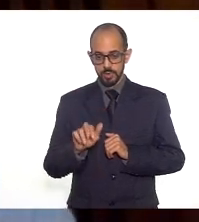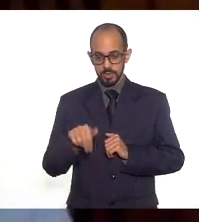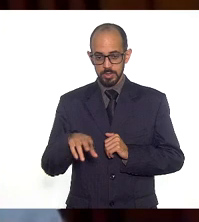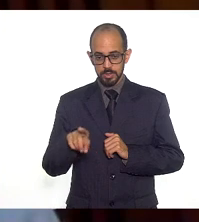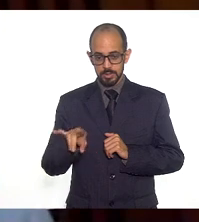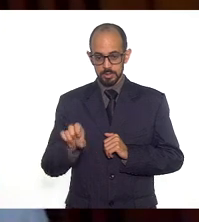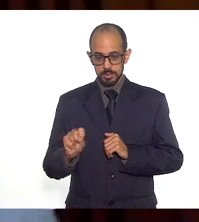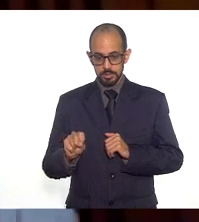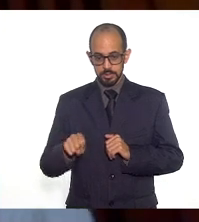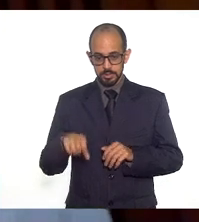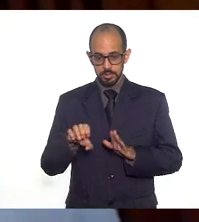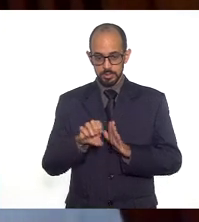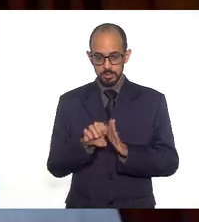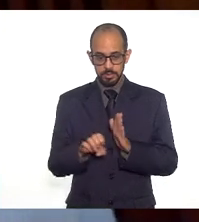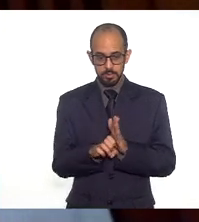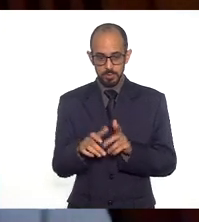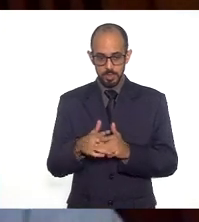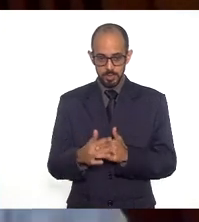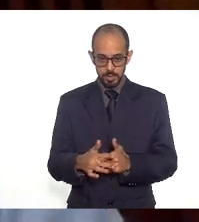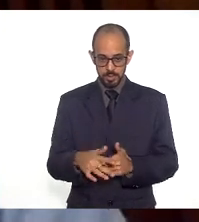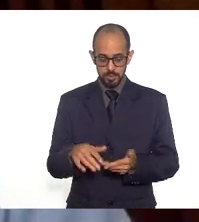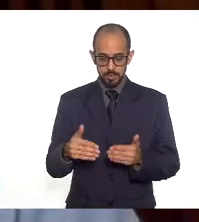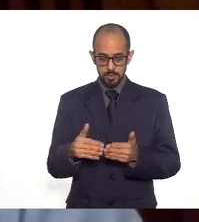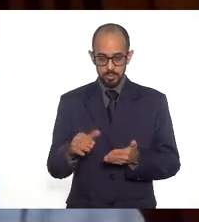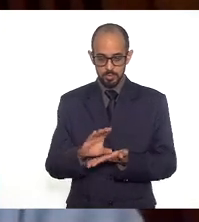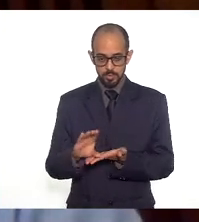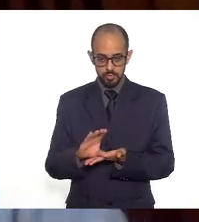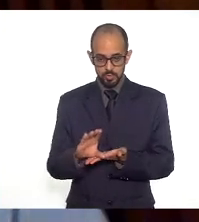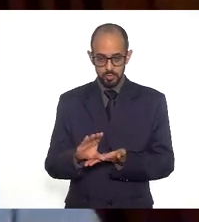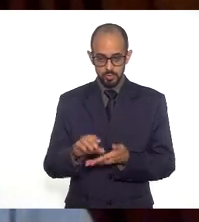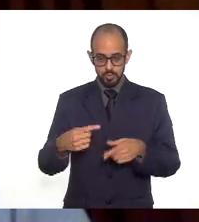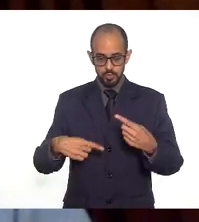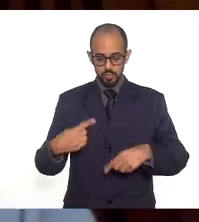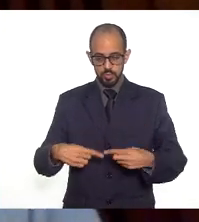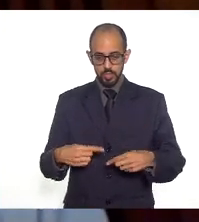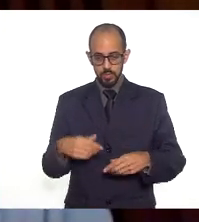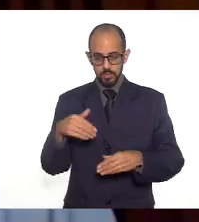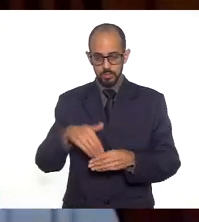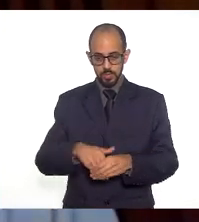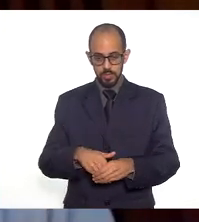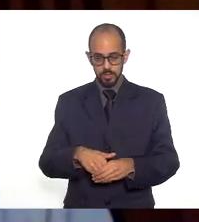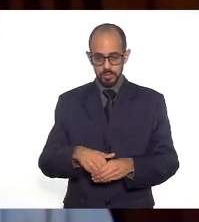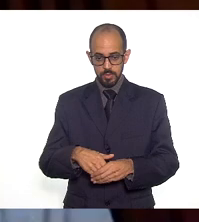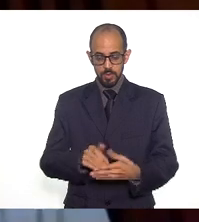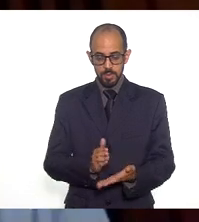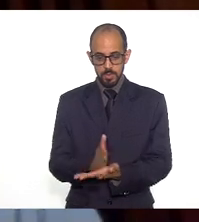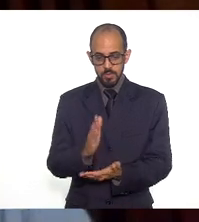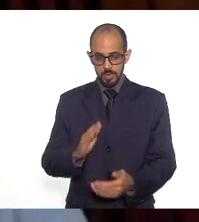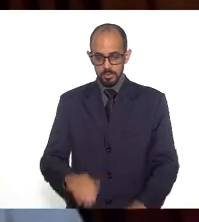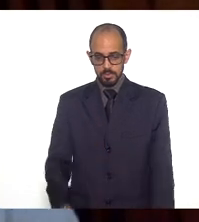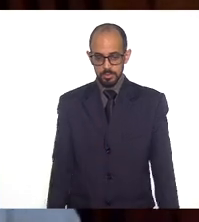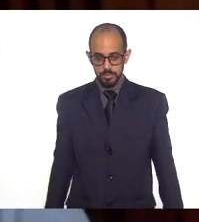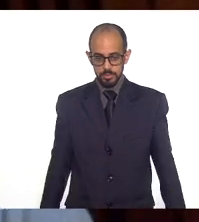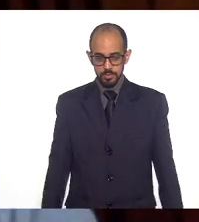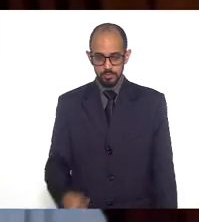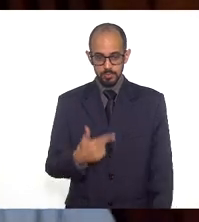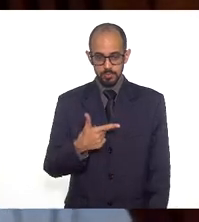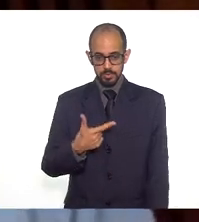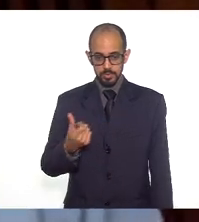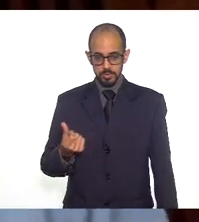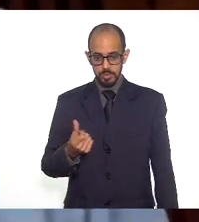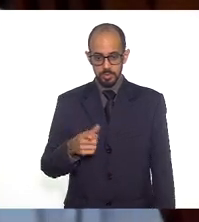parecer pela constitucionalidade com emenda. Em discussão, em votação, aprovado. 26,